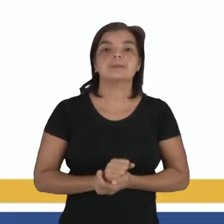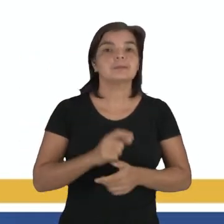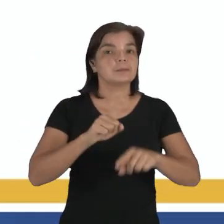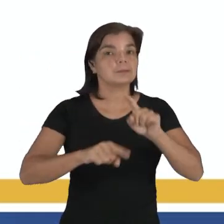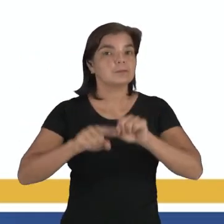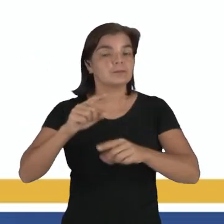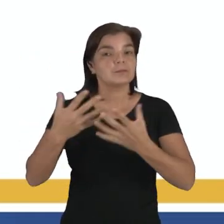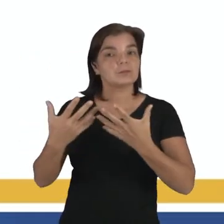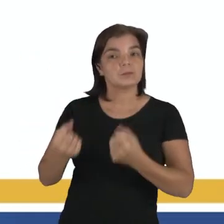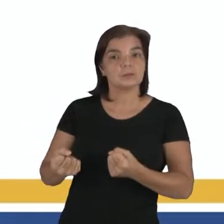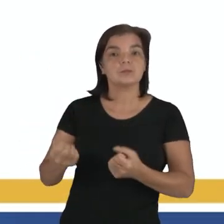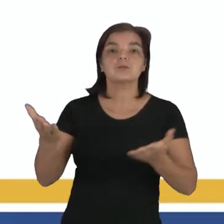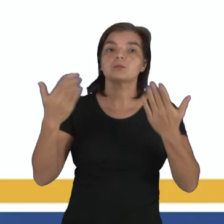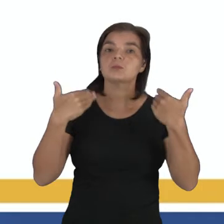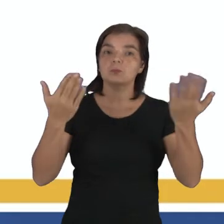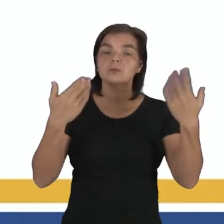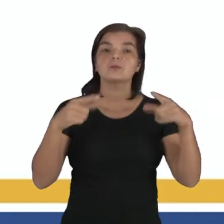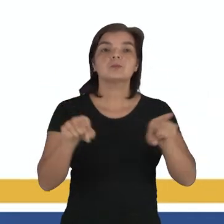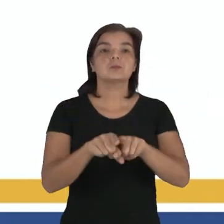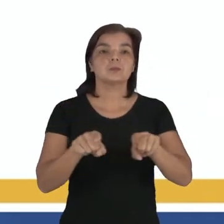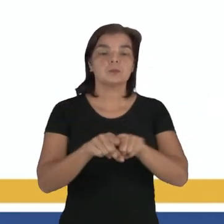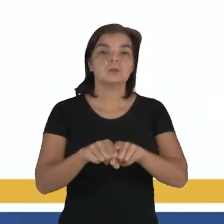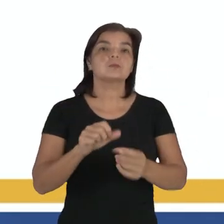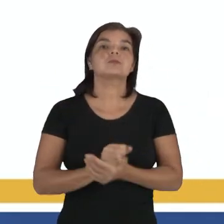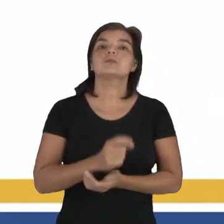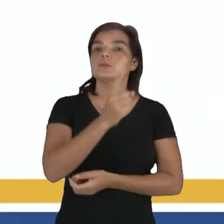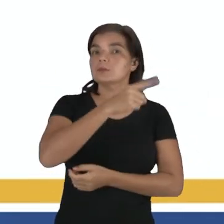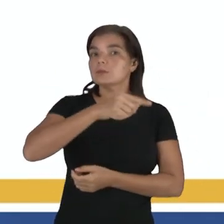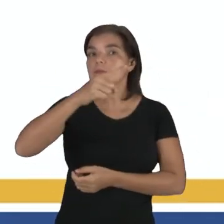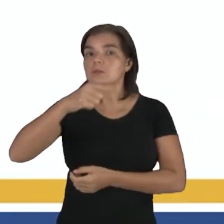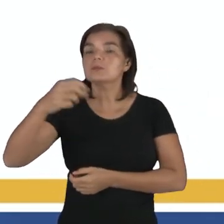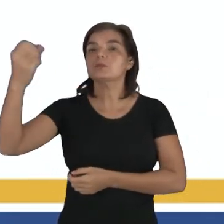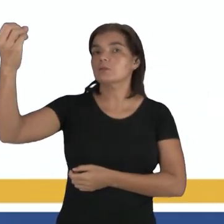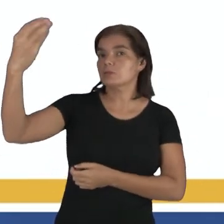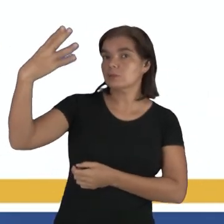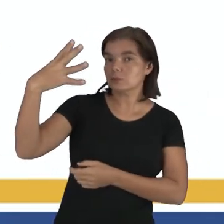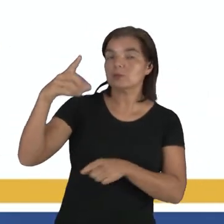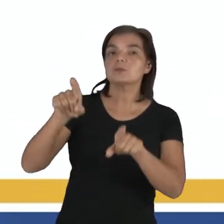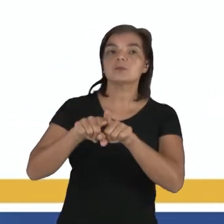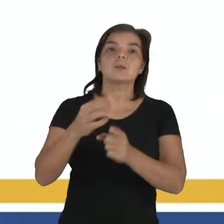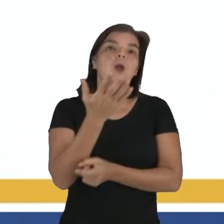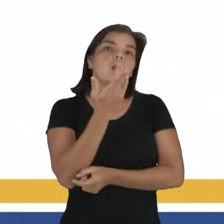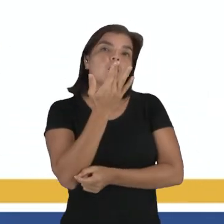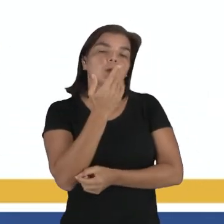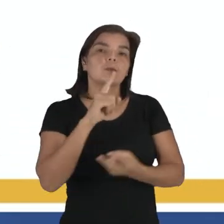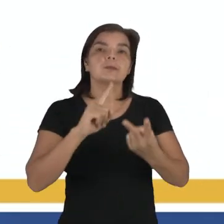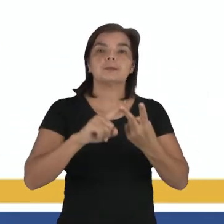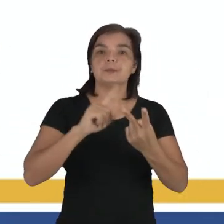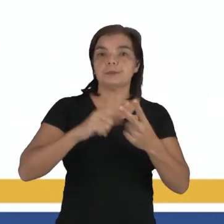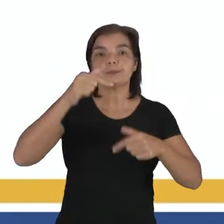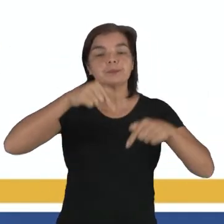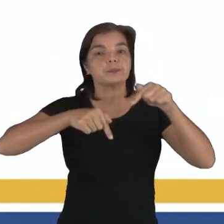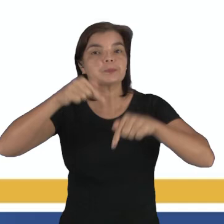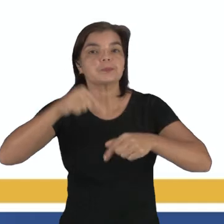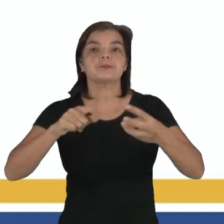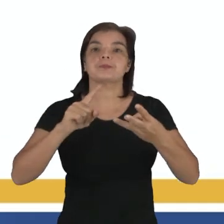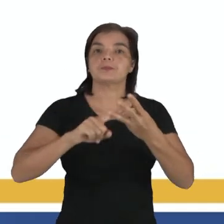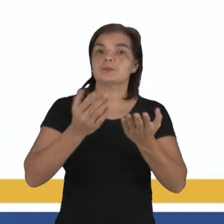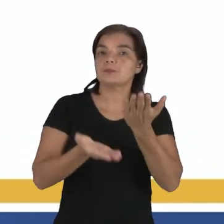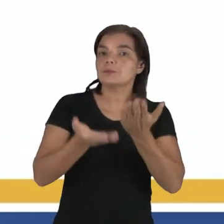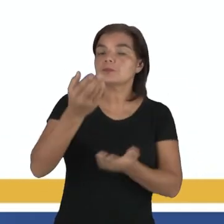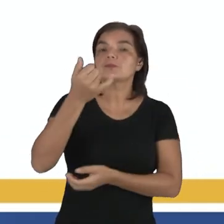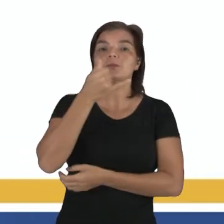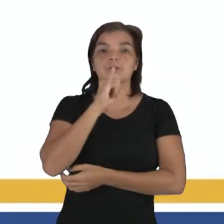esses materiais recebem esse calor por radiação. No caso, a cor, a composição química, os níveis